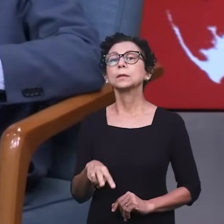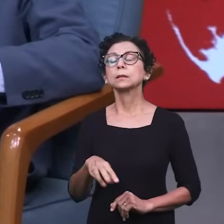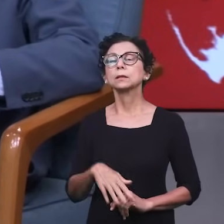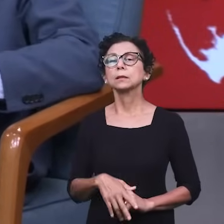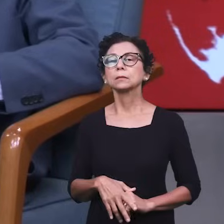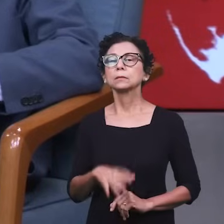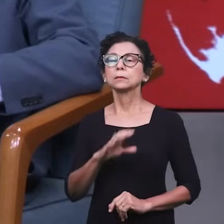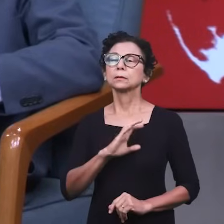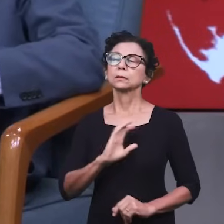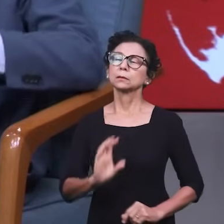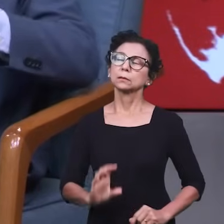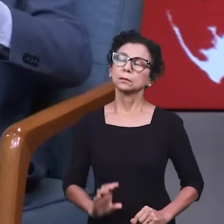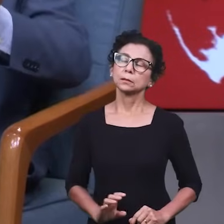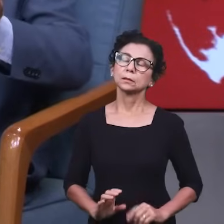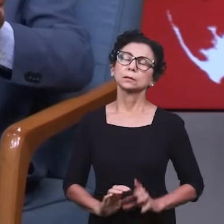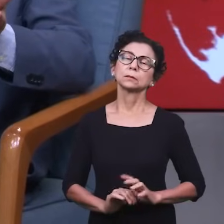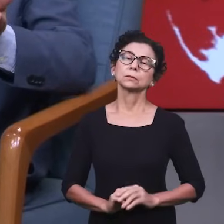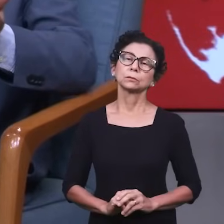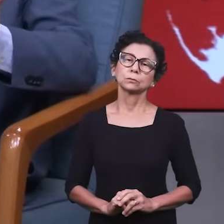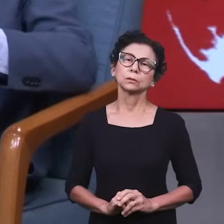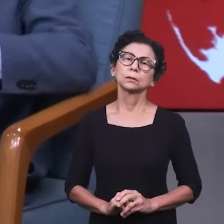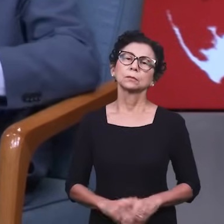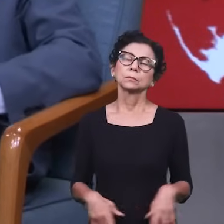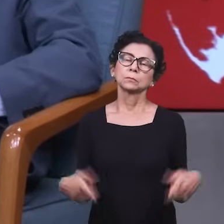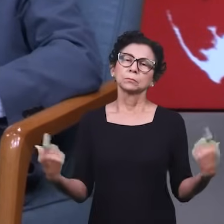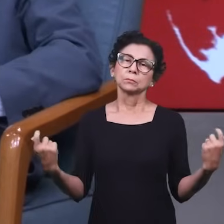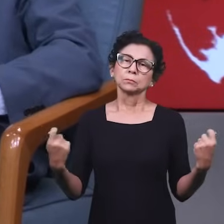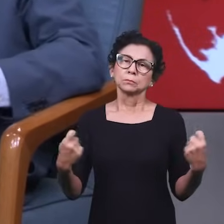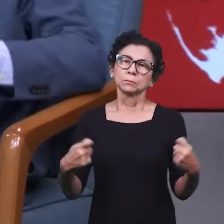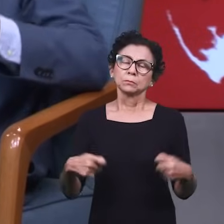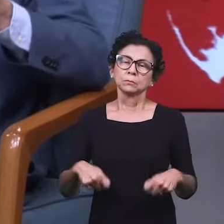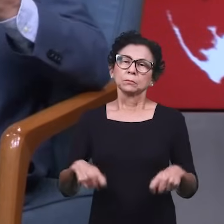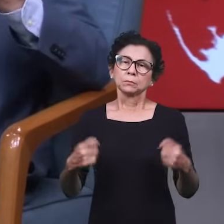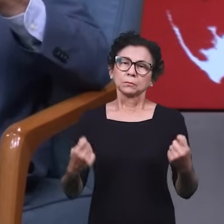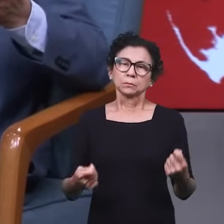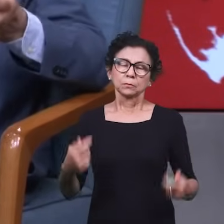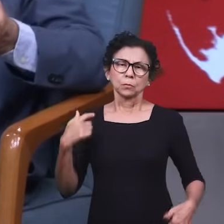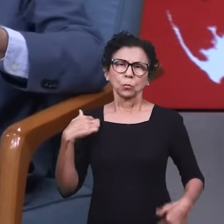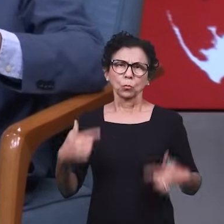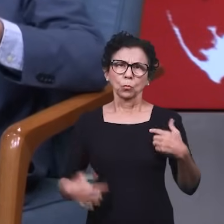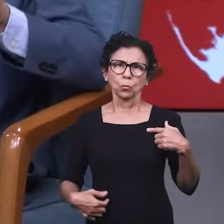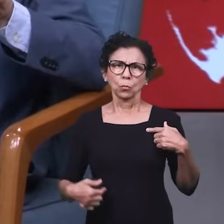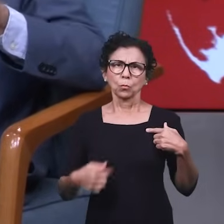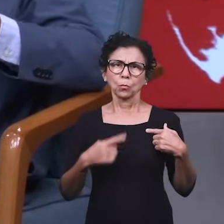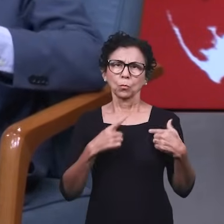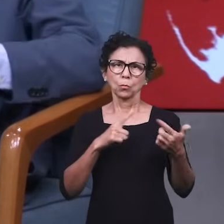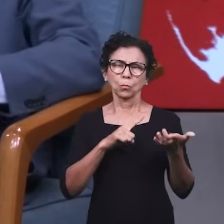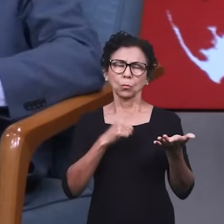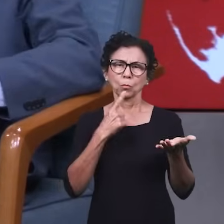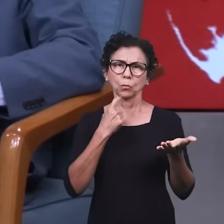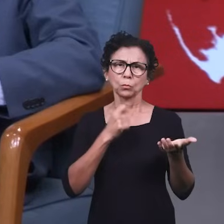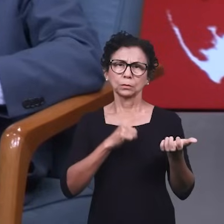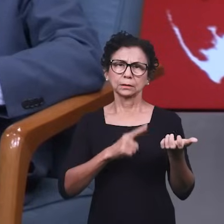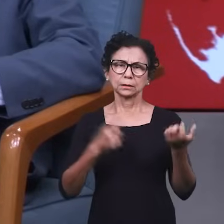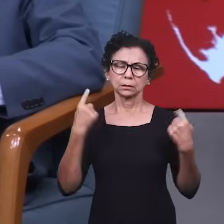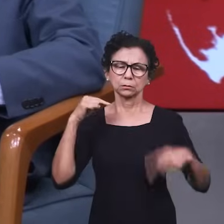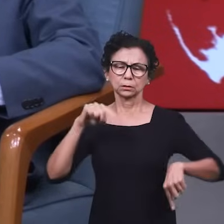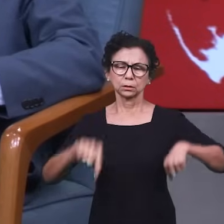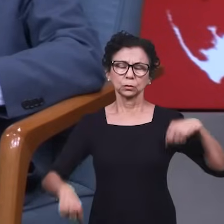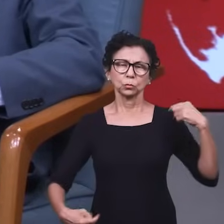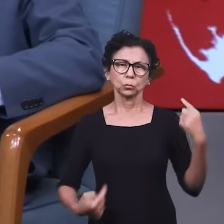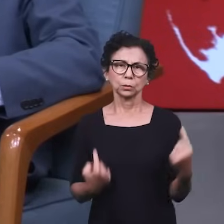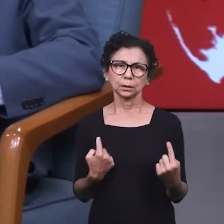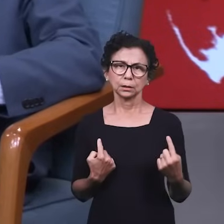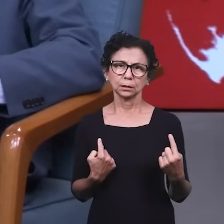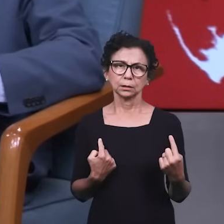cujo cabeça é Cristo. Mas para que Cristo seja cabeça, é necessário que esse sangue que circula por esse